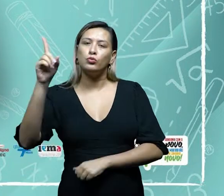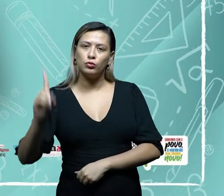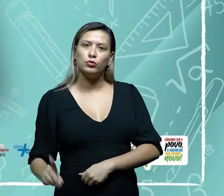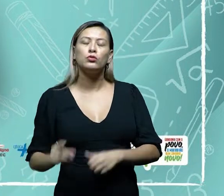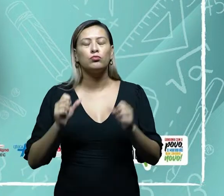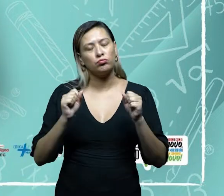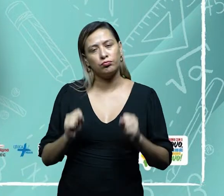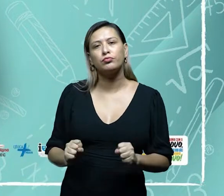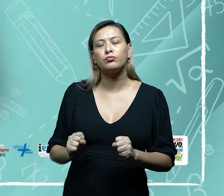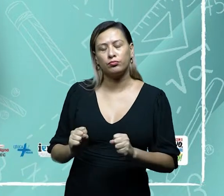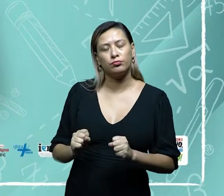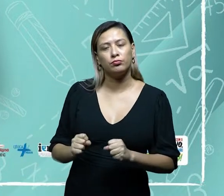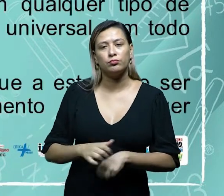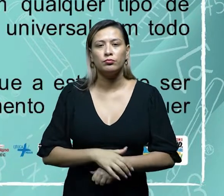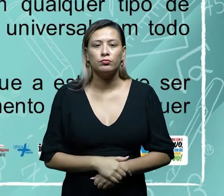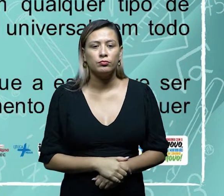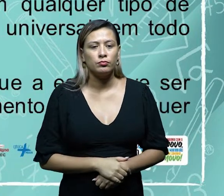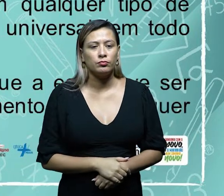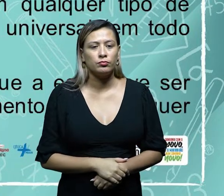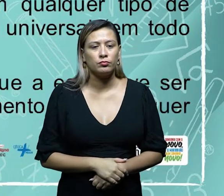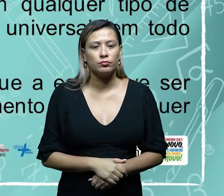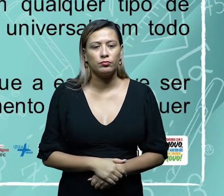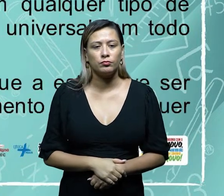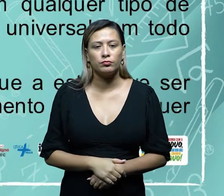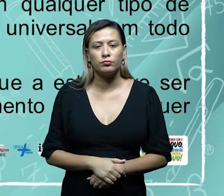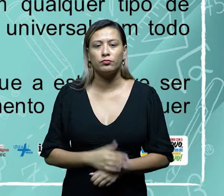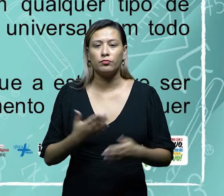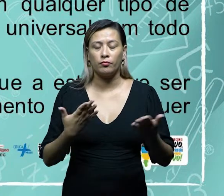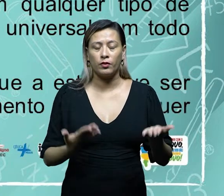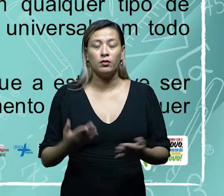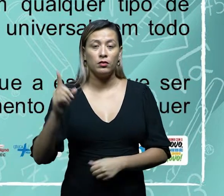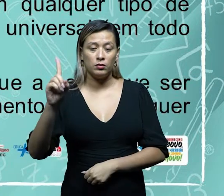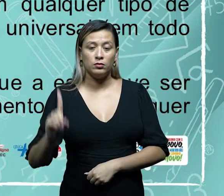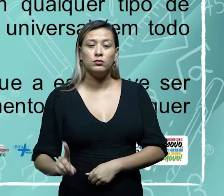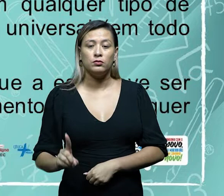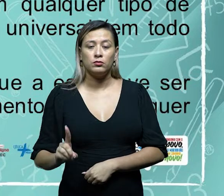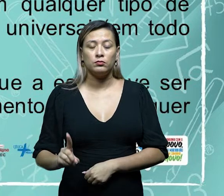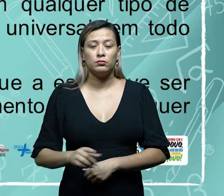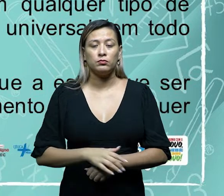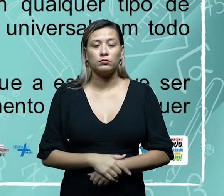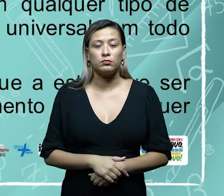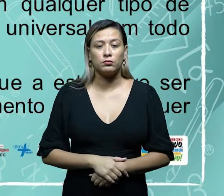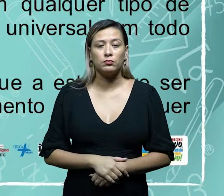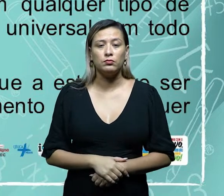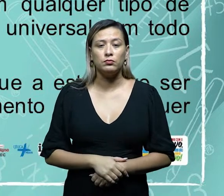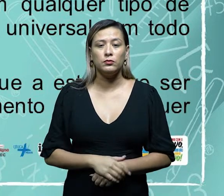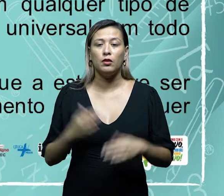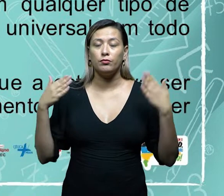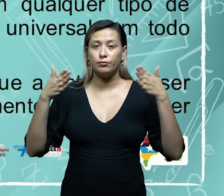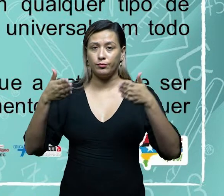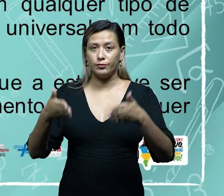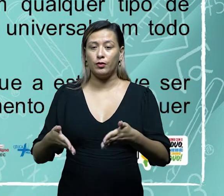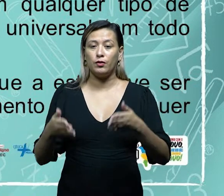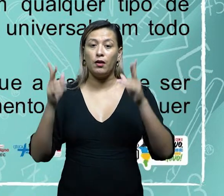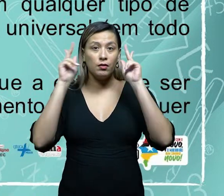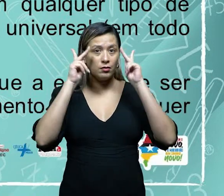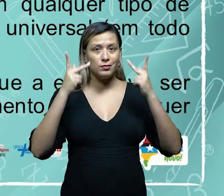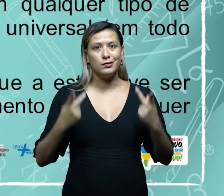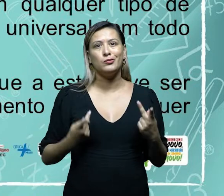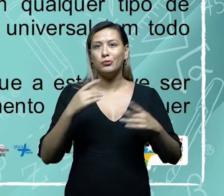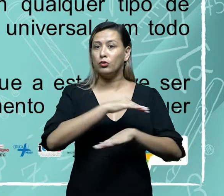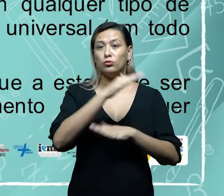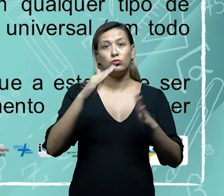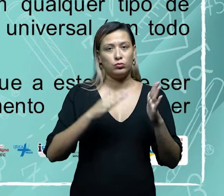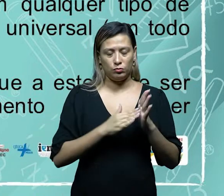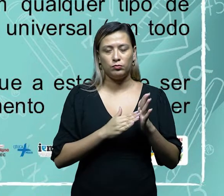humanos são destinatários desses direitos. Esses direitos, eles de fato, destinam a todos os seres humanos, como a gente